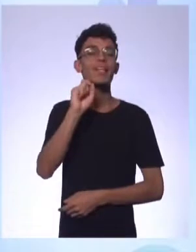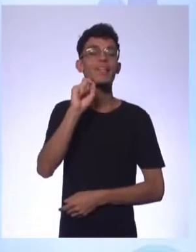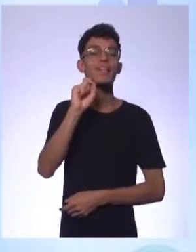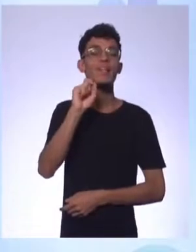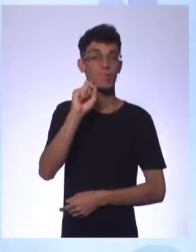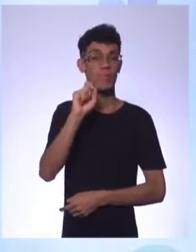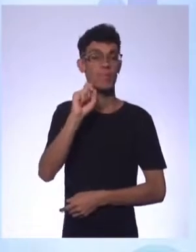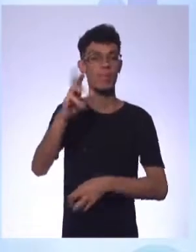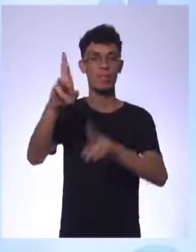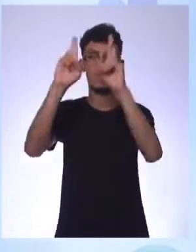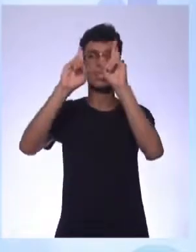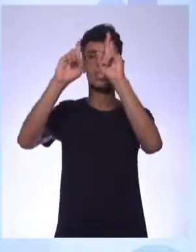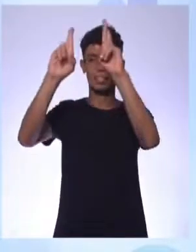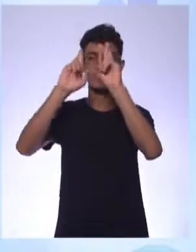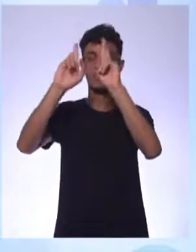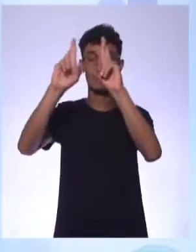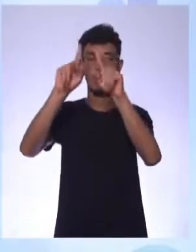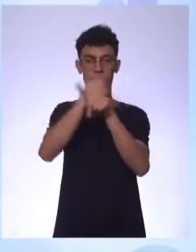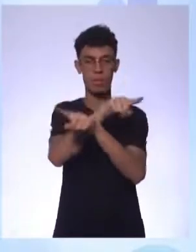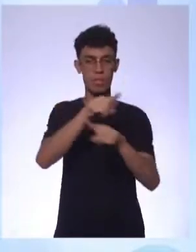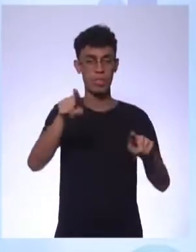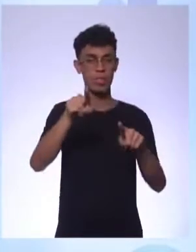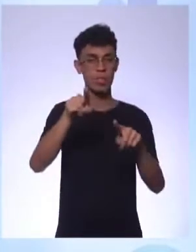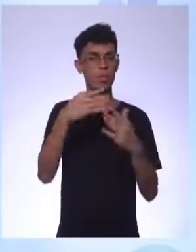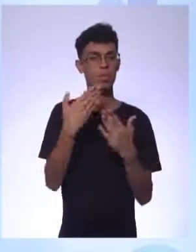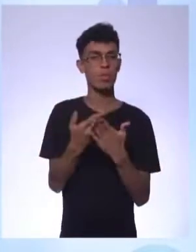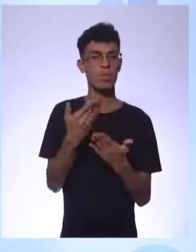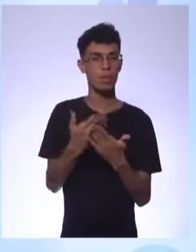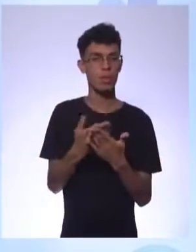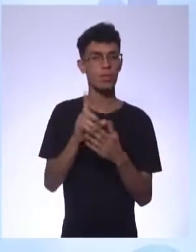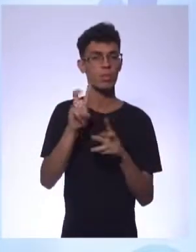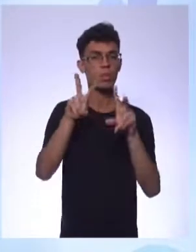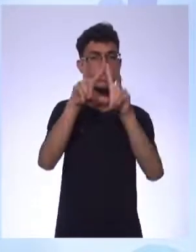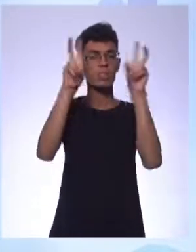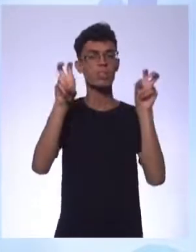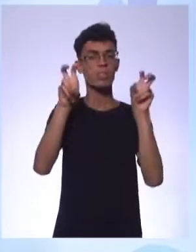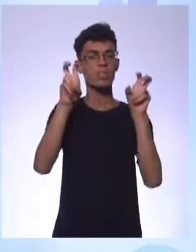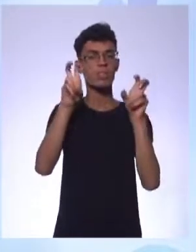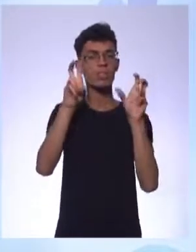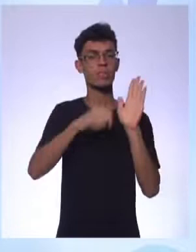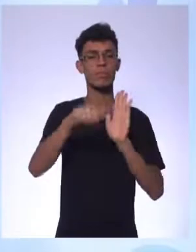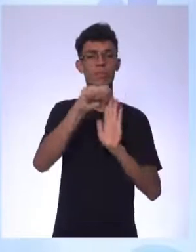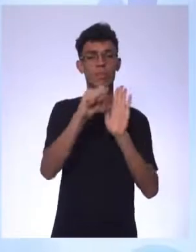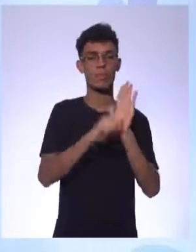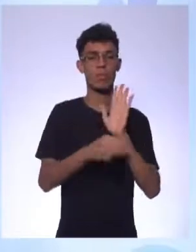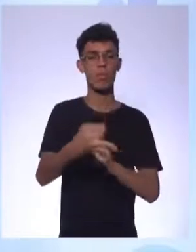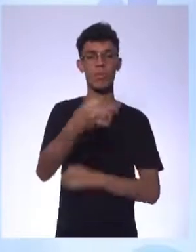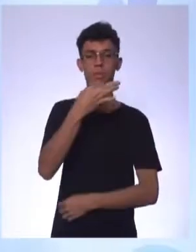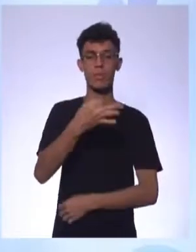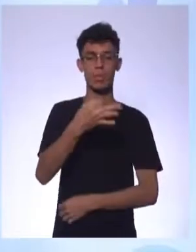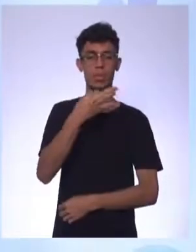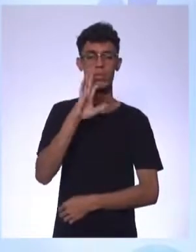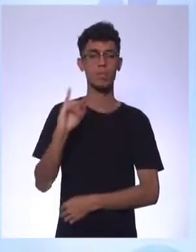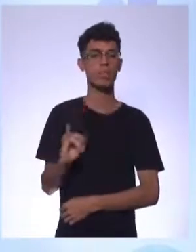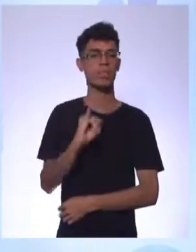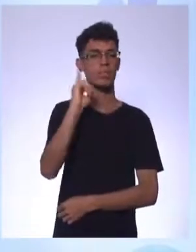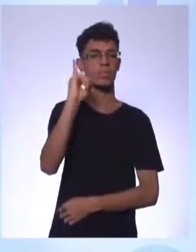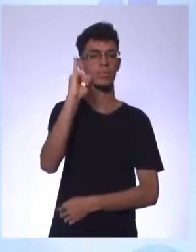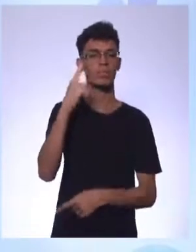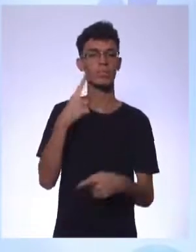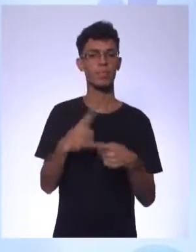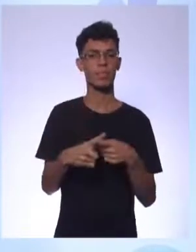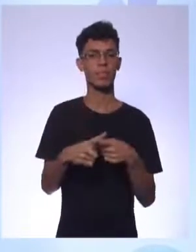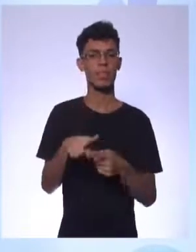só, o que acontece? Essa vai ser uma aula onde falaremos sobre artigo de opinião e ela é importantíssima por vários motivos,